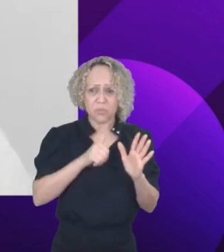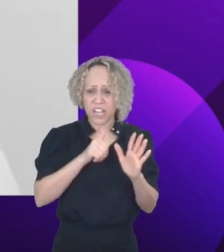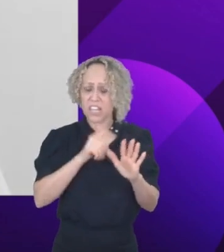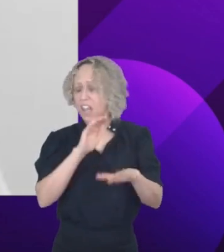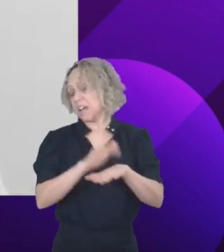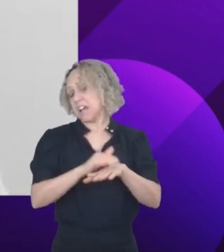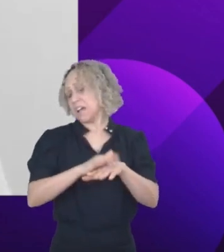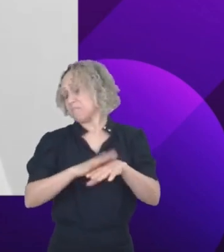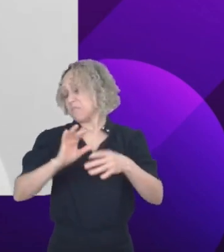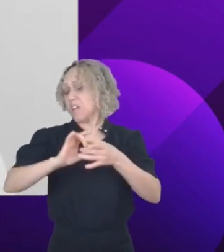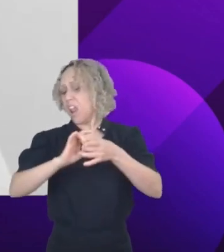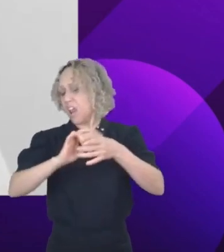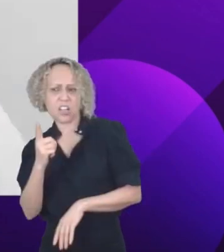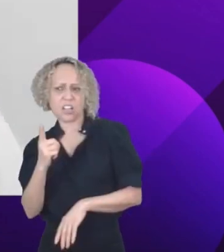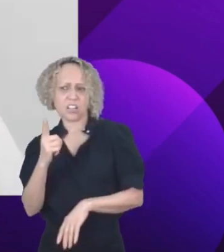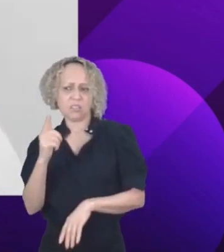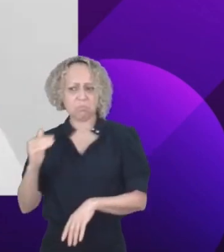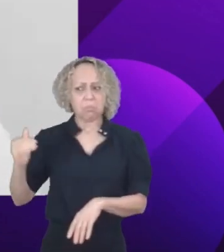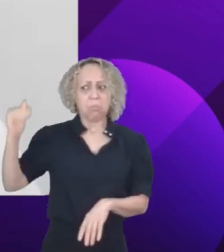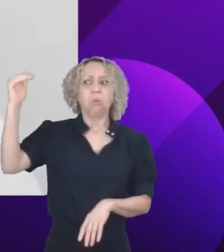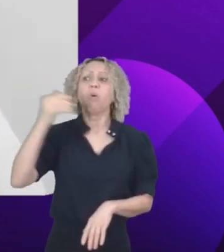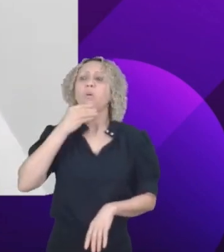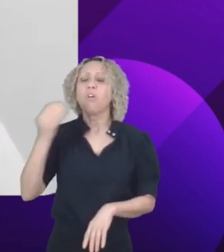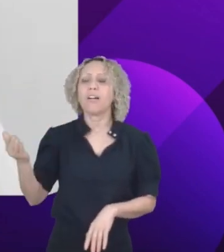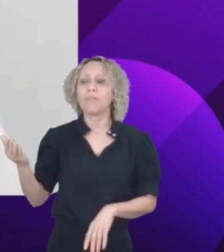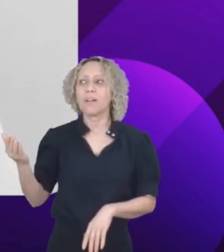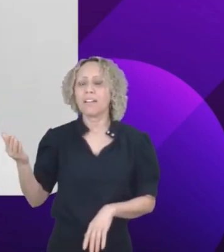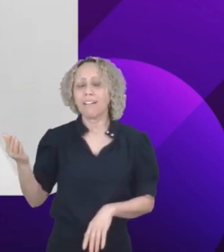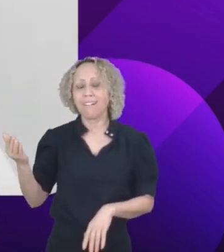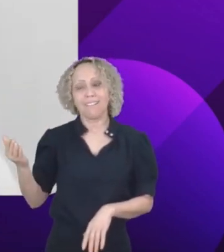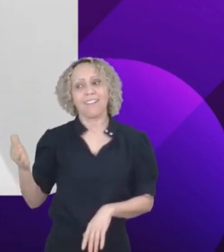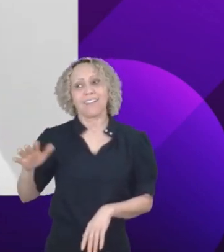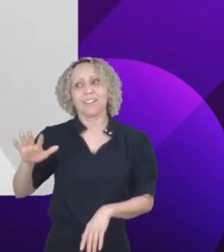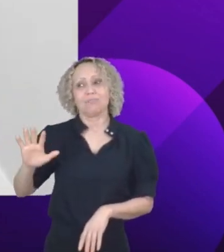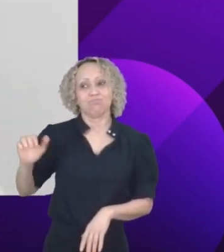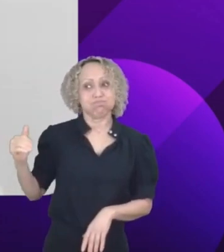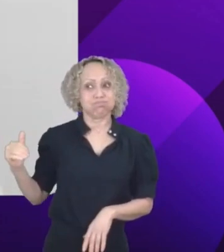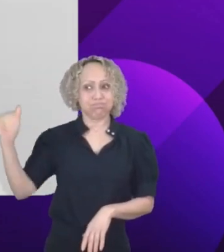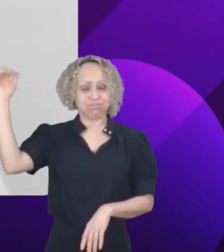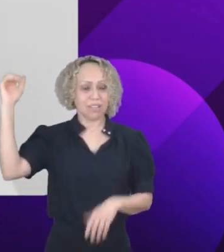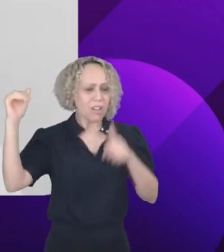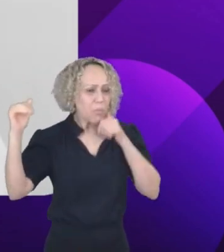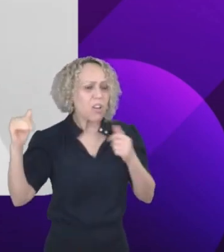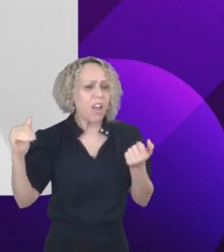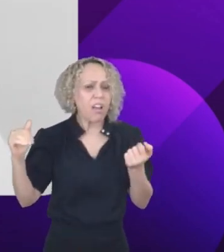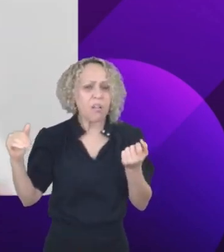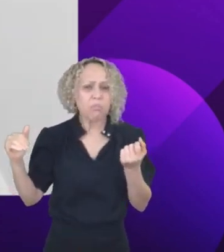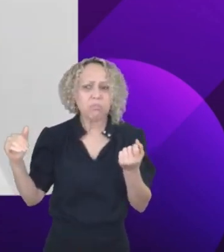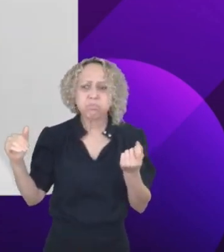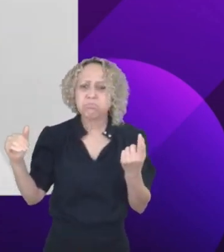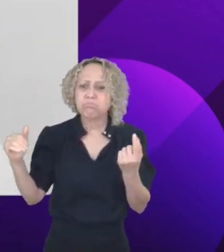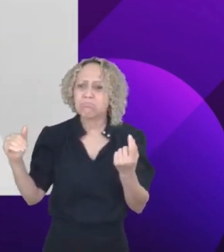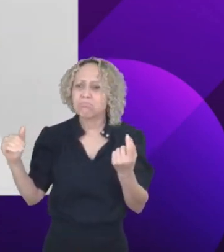né? O direito das mulheres foi com muita luta. E a gente precisa pensar também, com relação às mulheres na política, qual